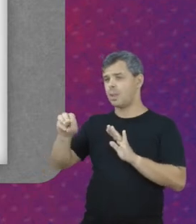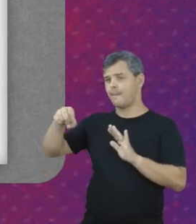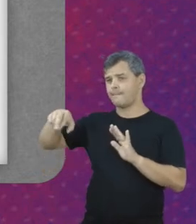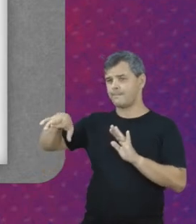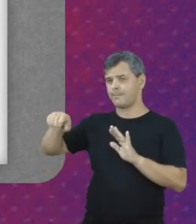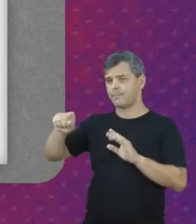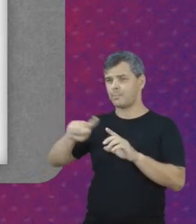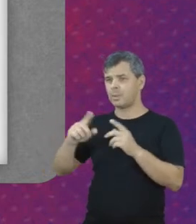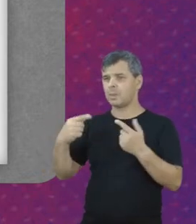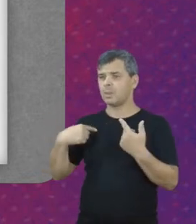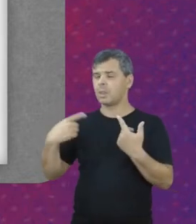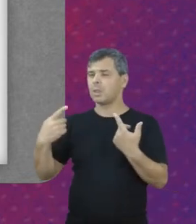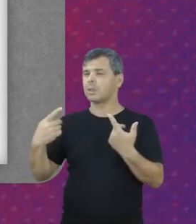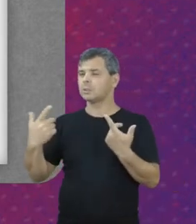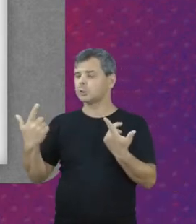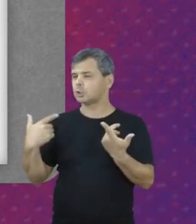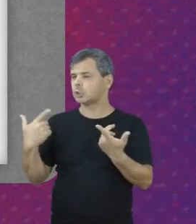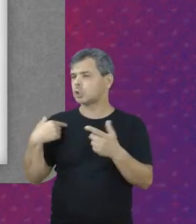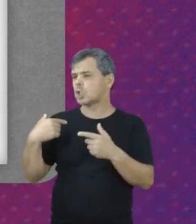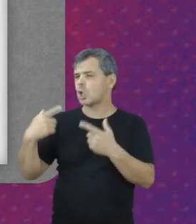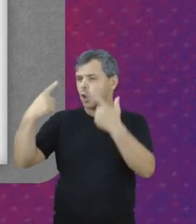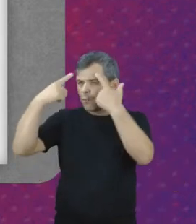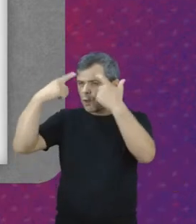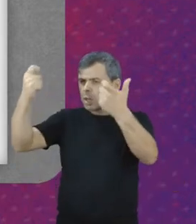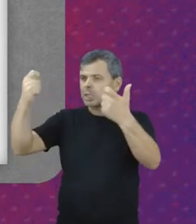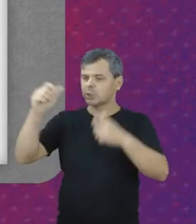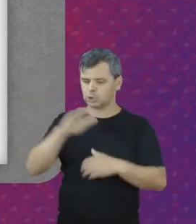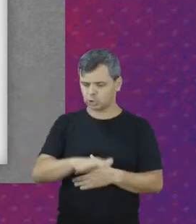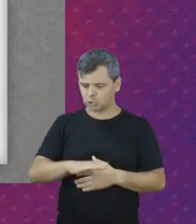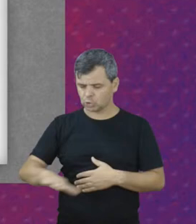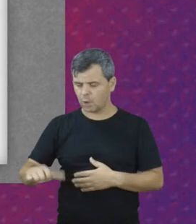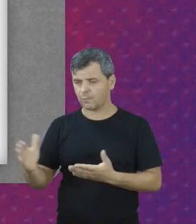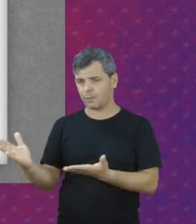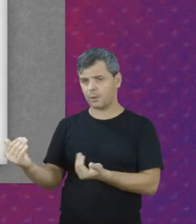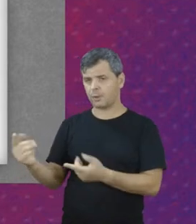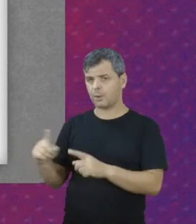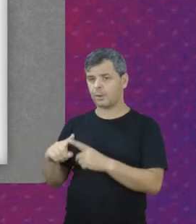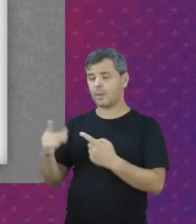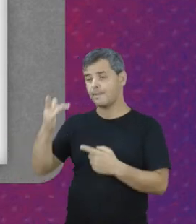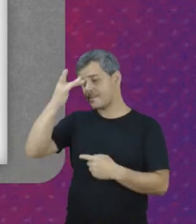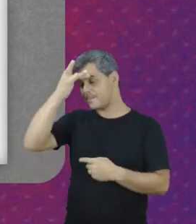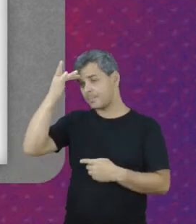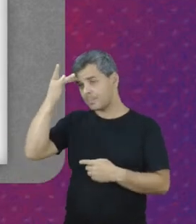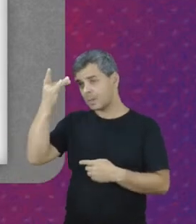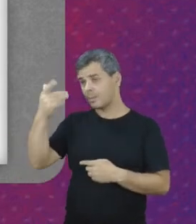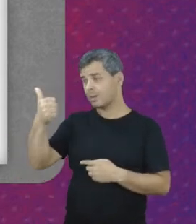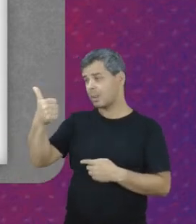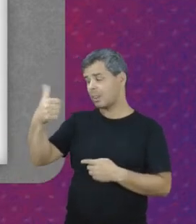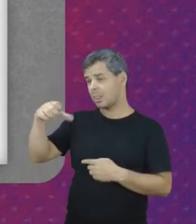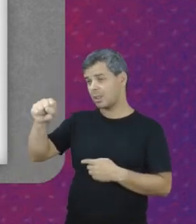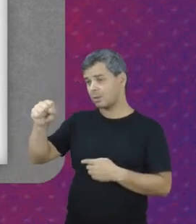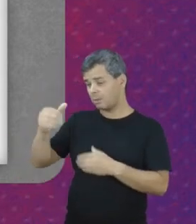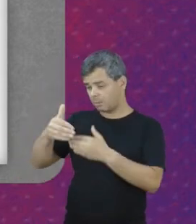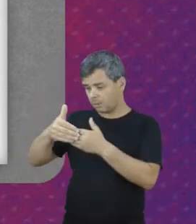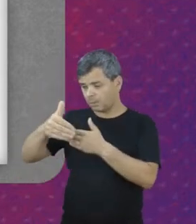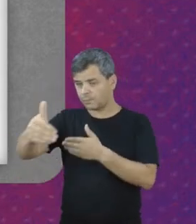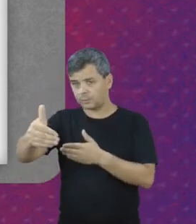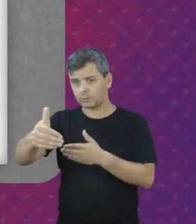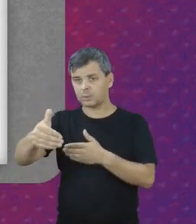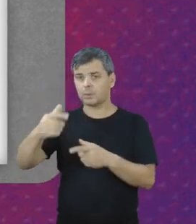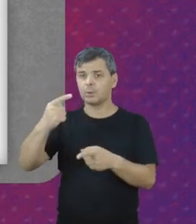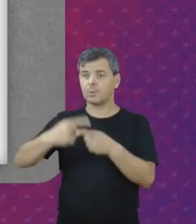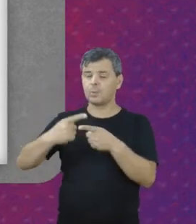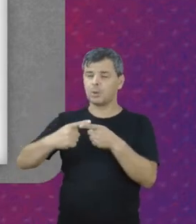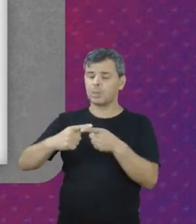crimes de abusos sexuais de crianças e adolescentes, passando a contar somente de quando a pessoa completou 18 anos para frente, né?